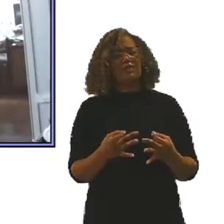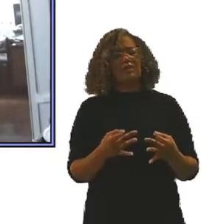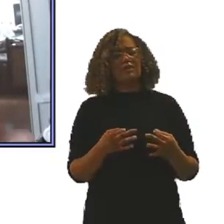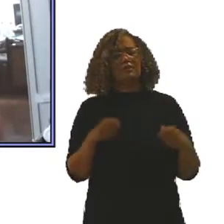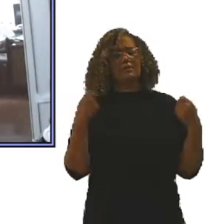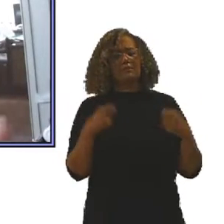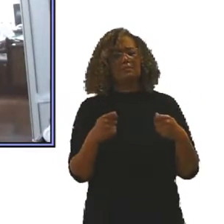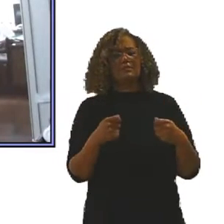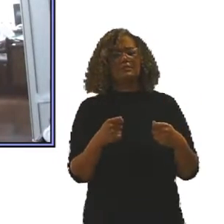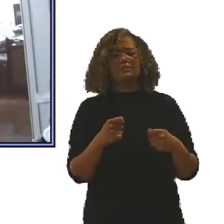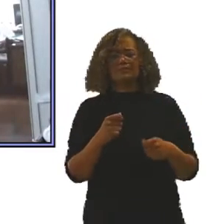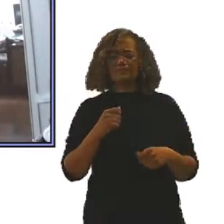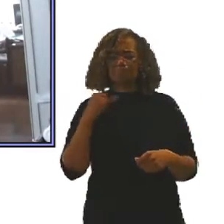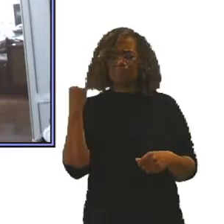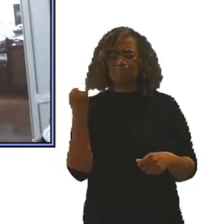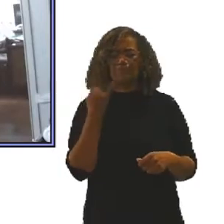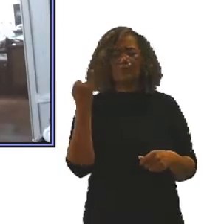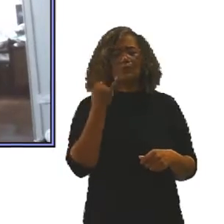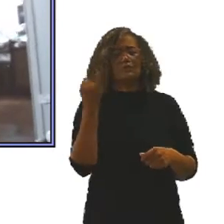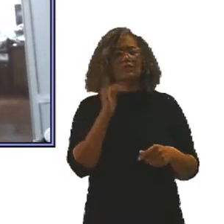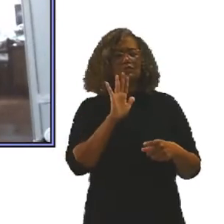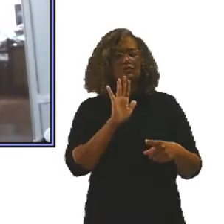com determinantes, então,